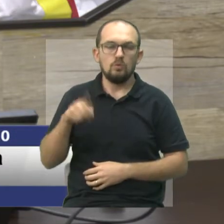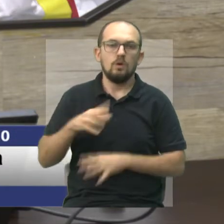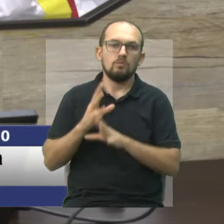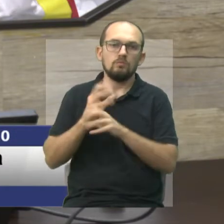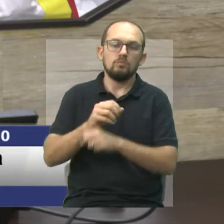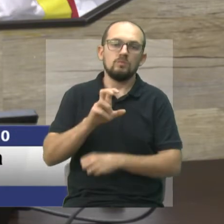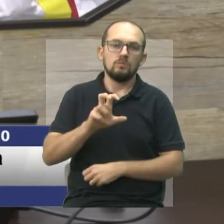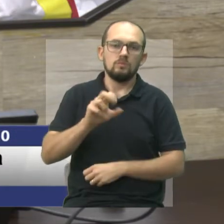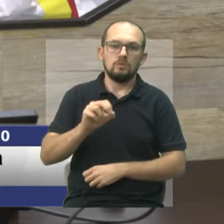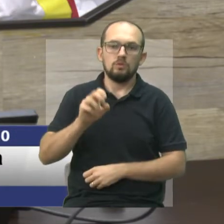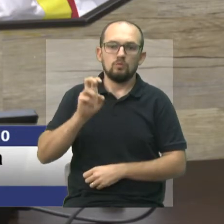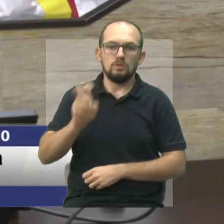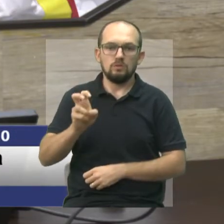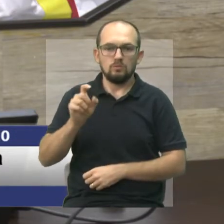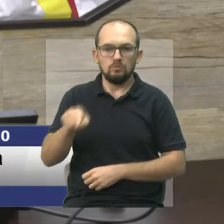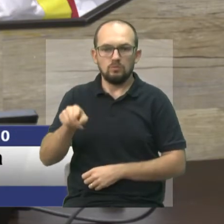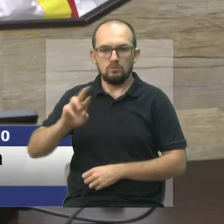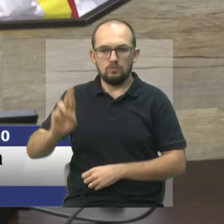R$ 505.000.